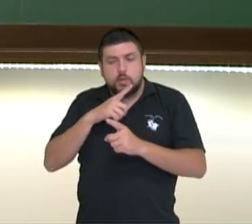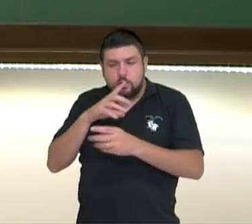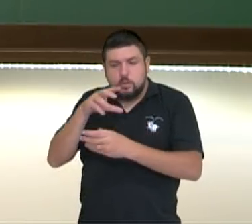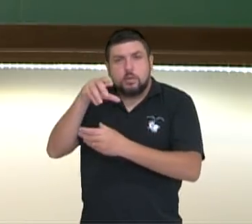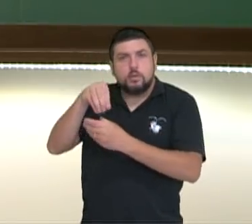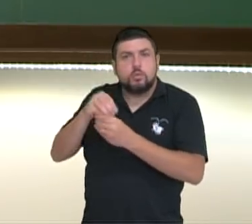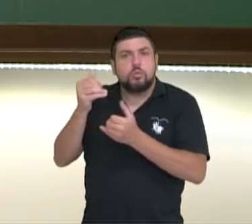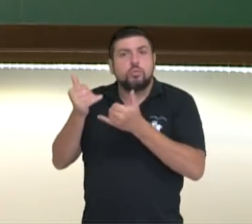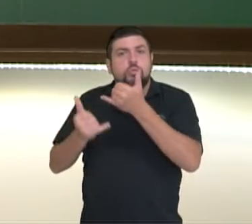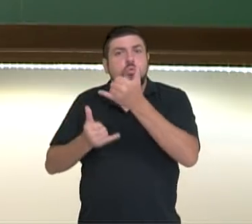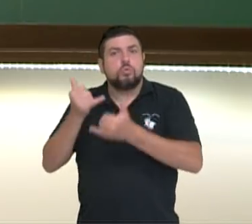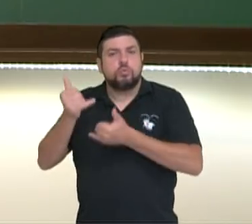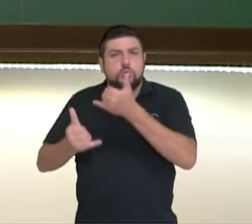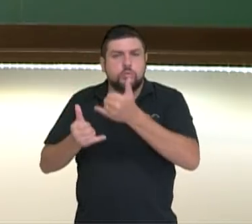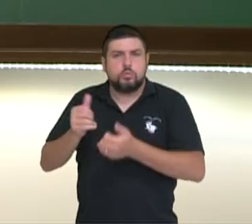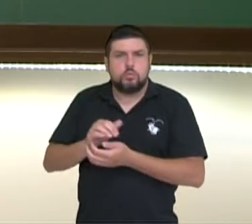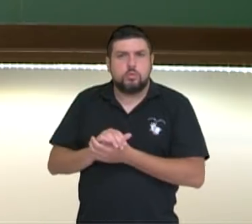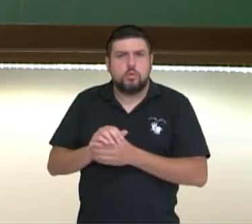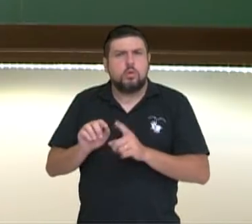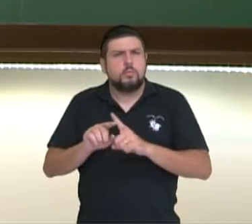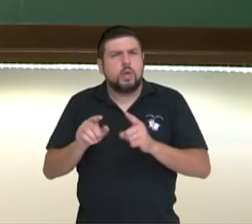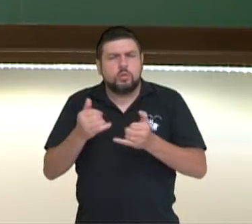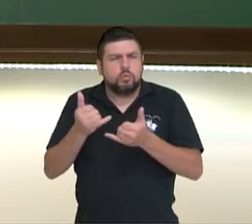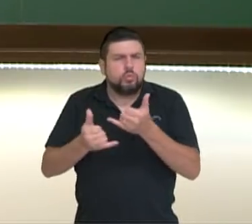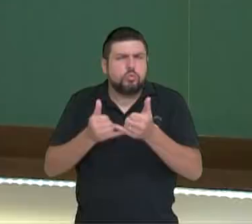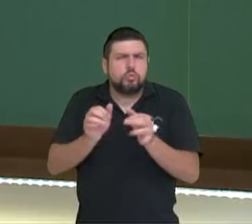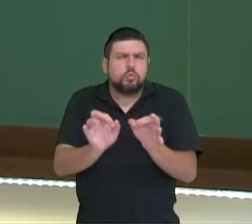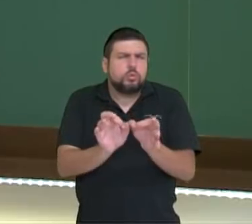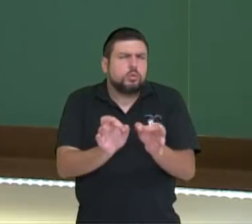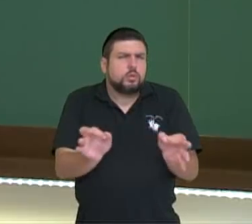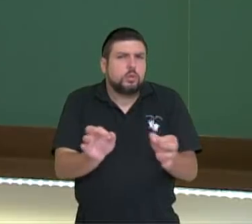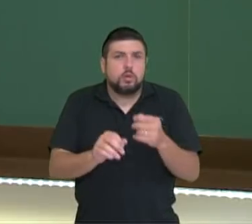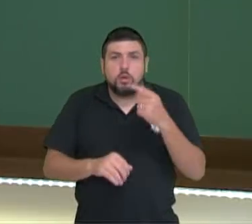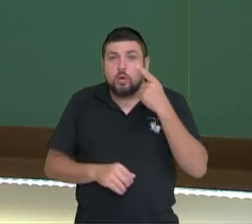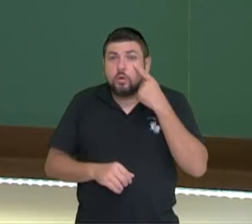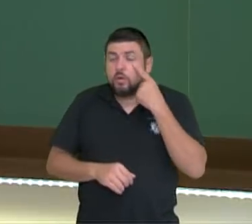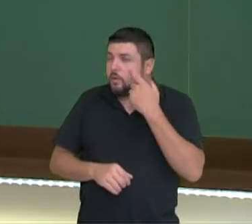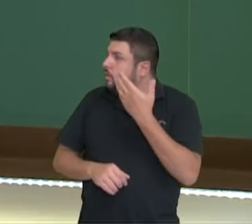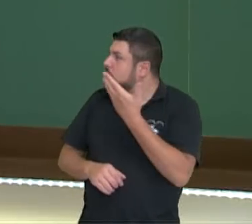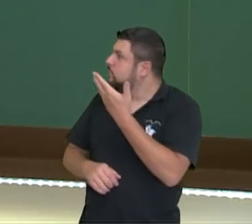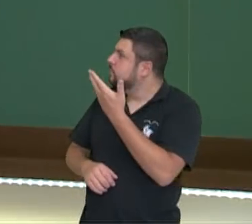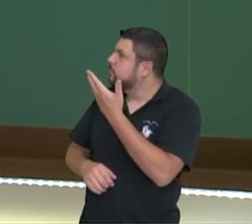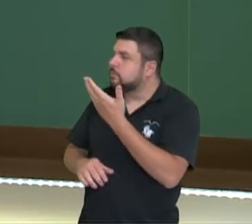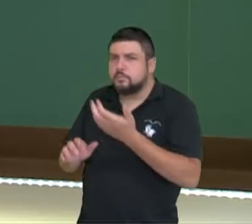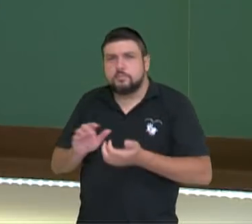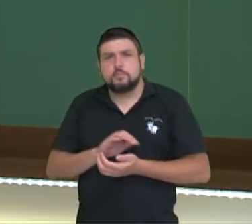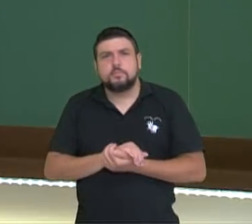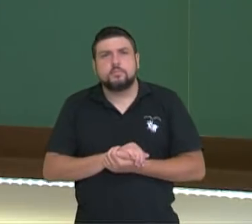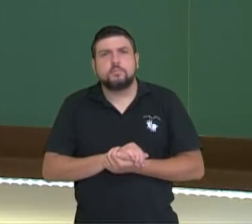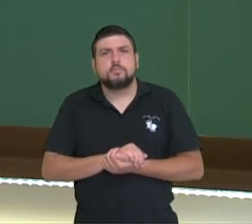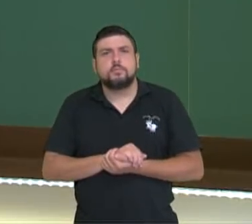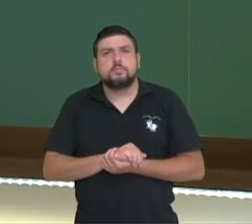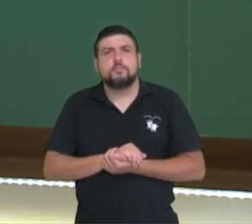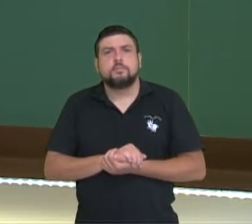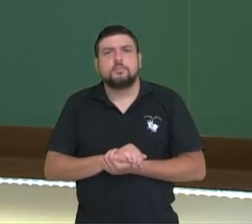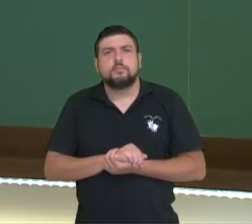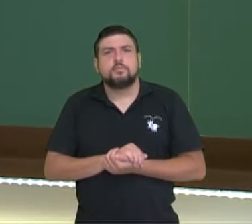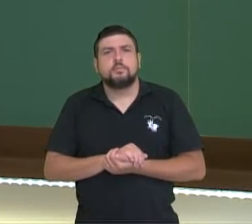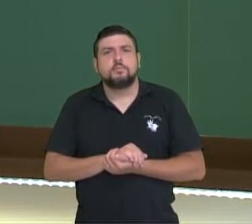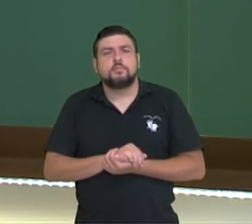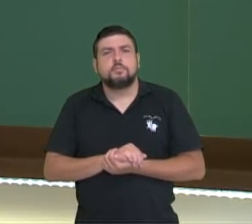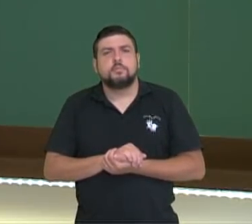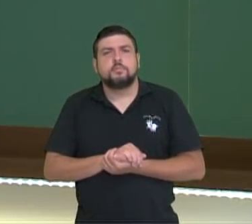eram jogos bem preliminares. Olha só o nosso slide aqui, ó. Por exemplo, os gráficos